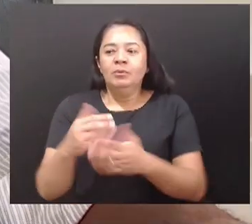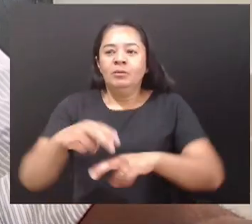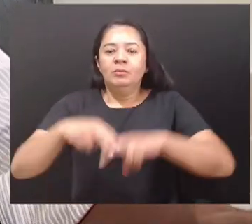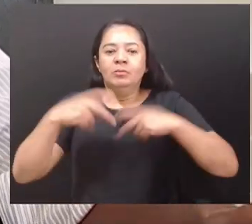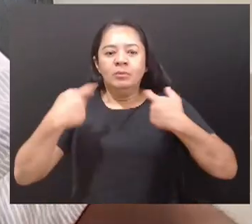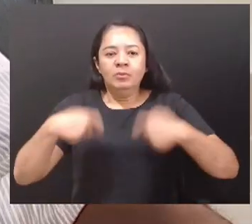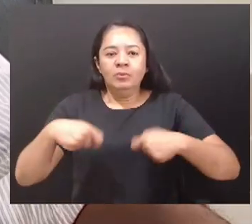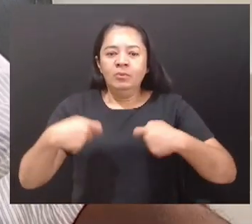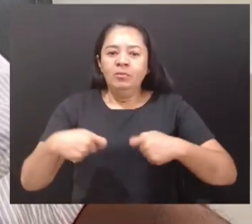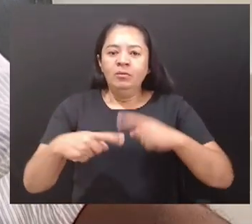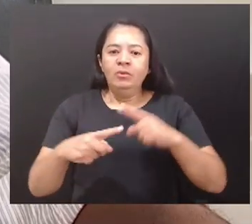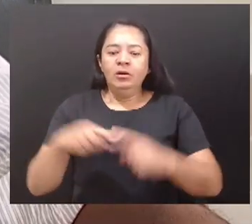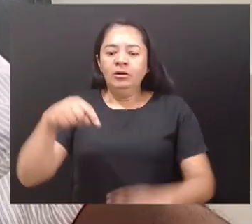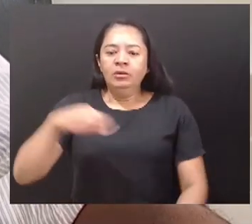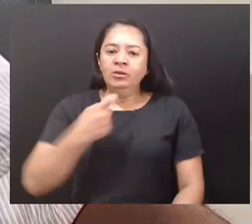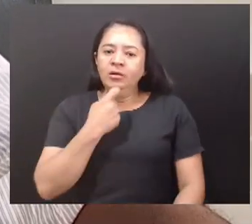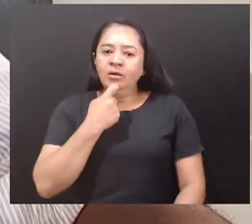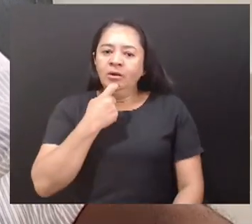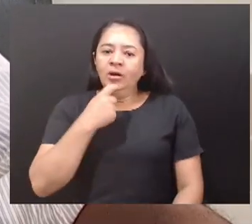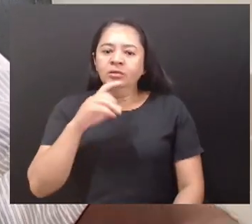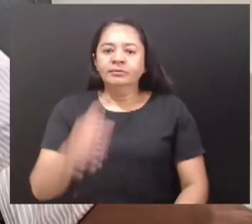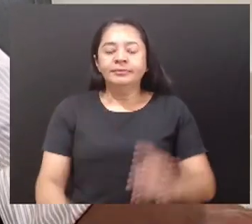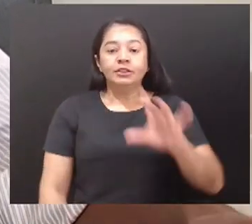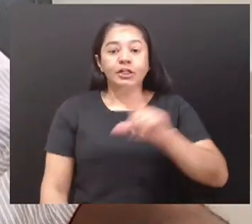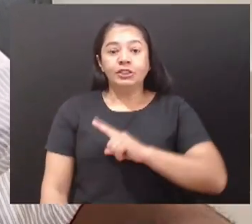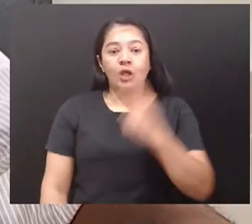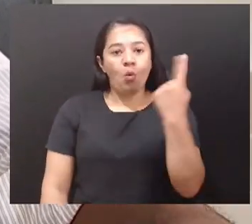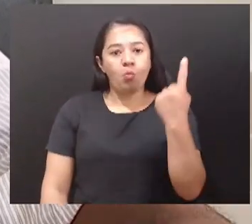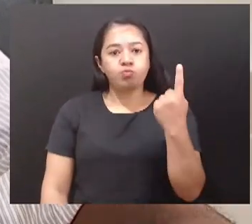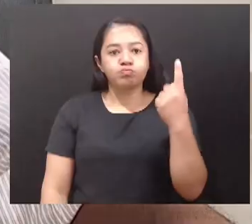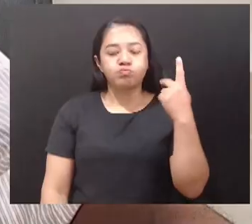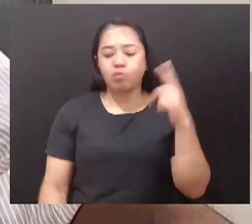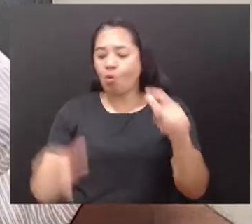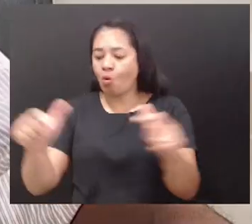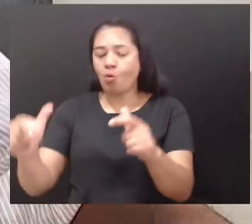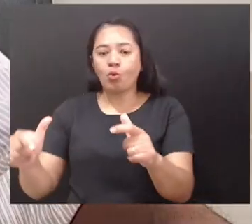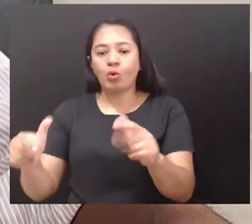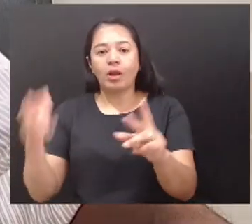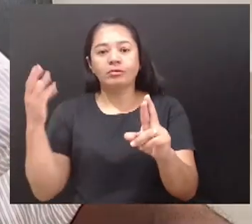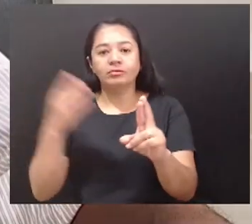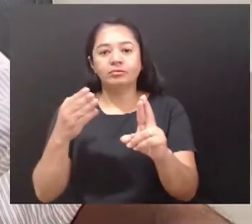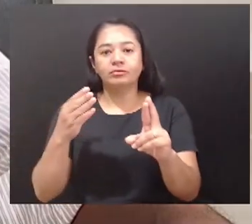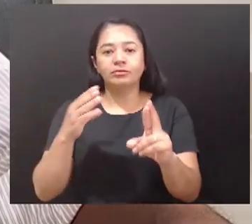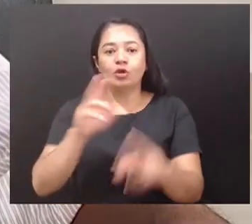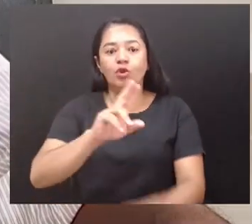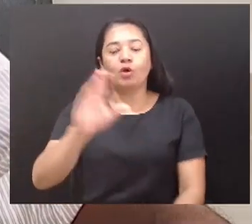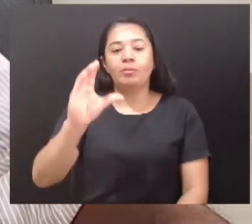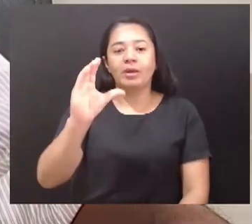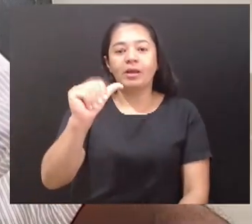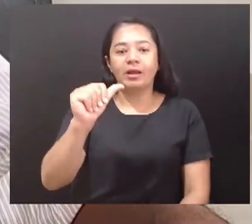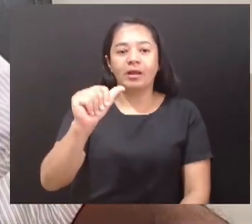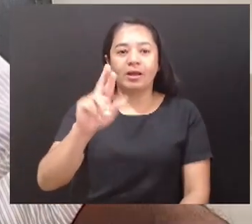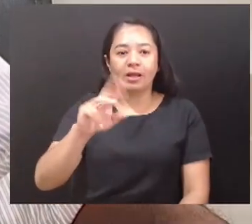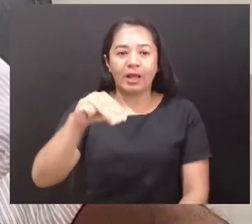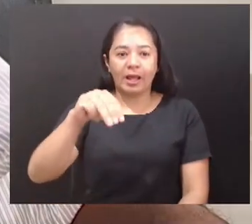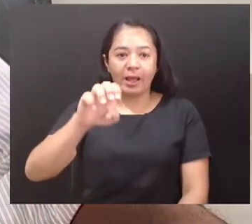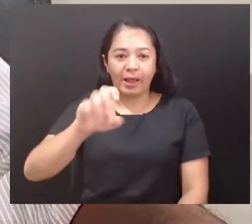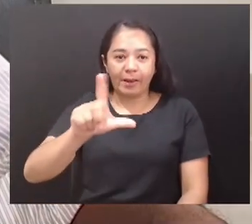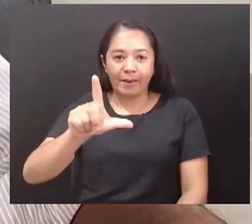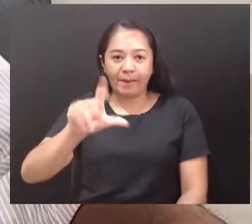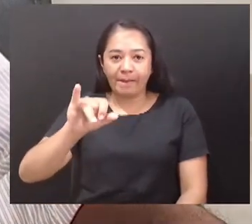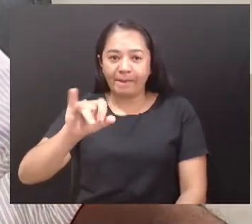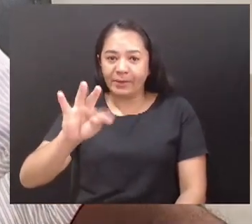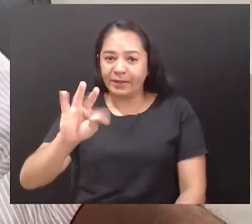Campinas só tinha um salão que era uma referência, que se chamava Carmelitos. Muitas pessoas... Você chegou a trabalhar lá ou não? Não,